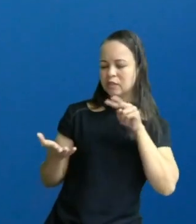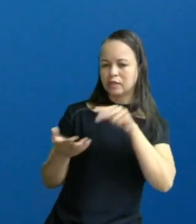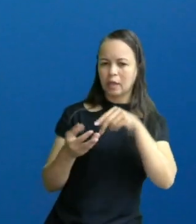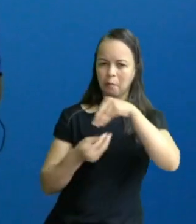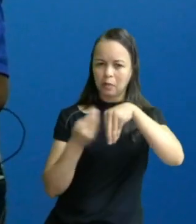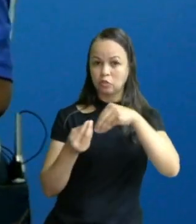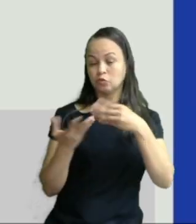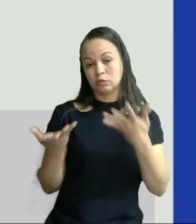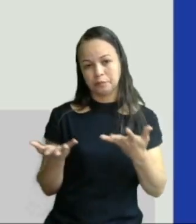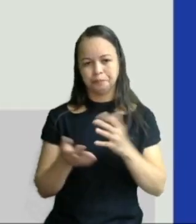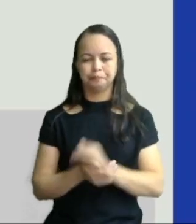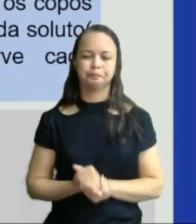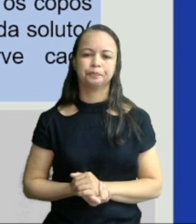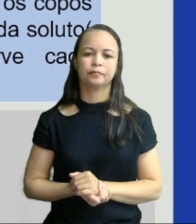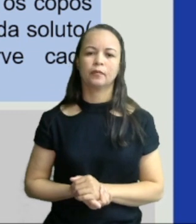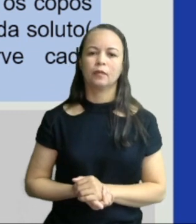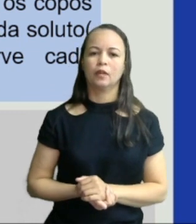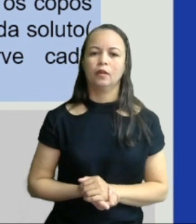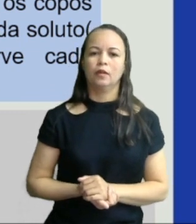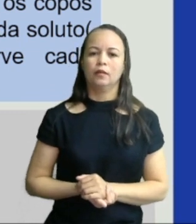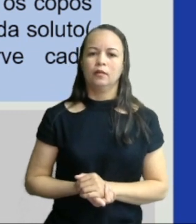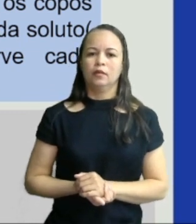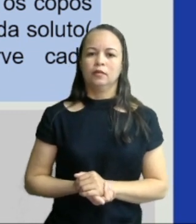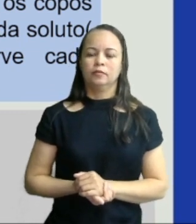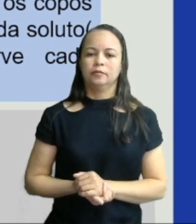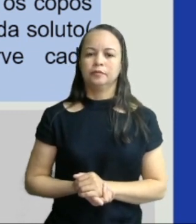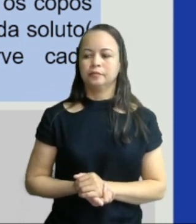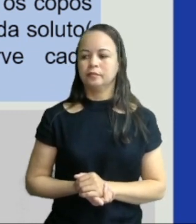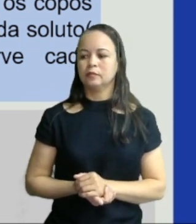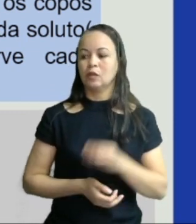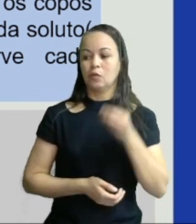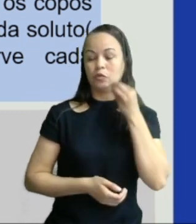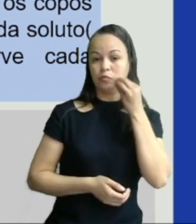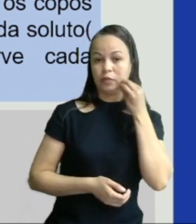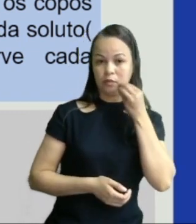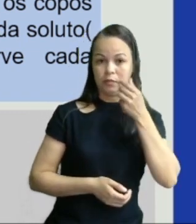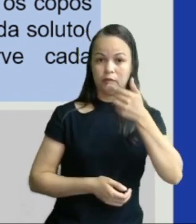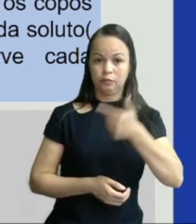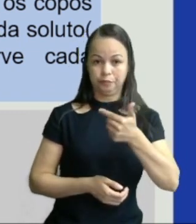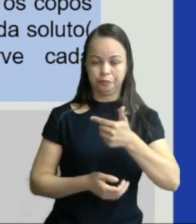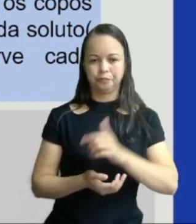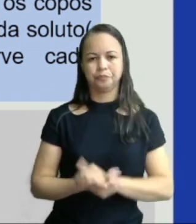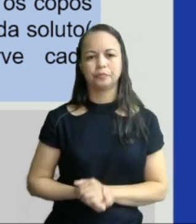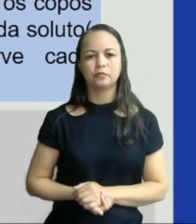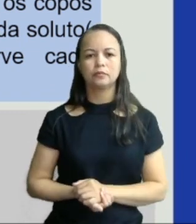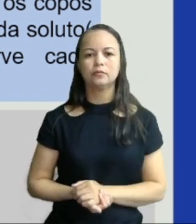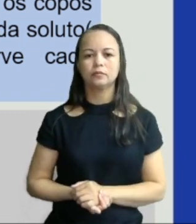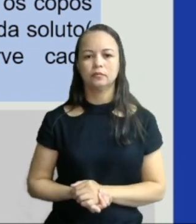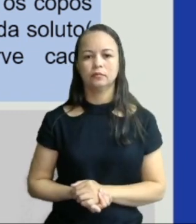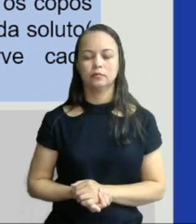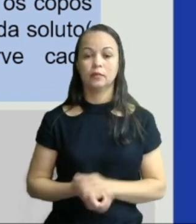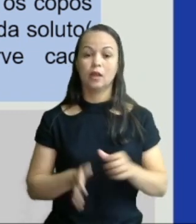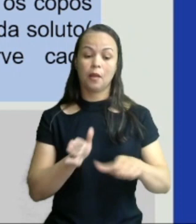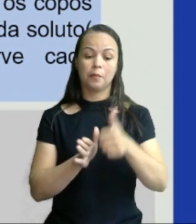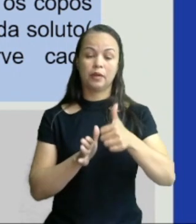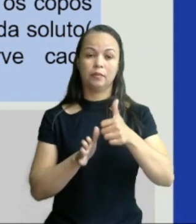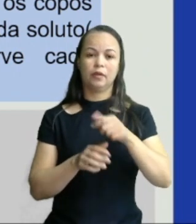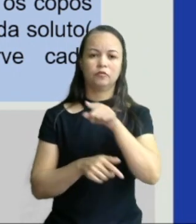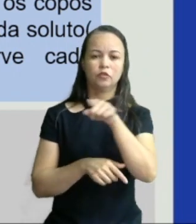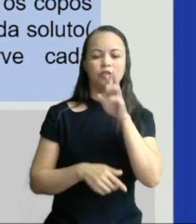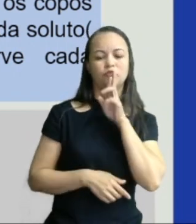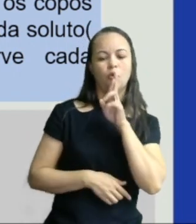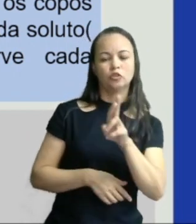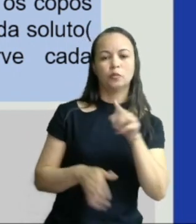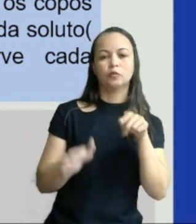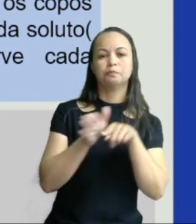tá certo? Vamos para o próximo. Aí, experimento 2. Vamos lá. Primeiro, vocês vão